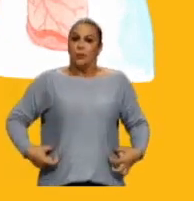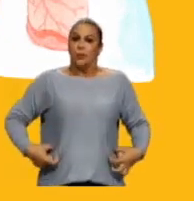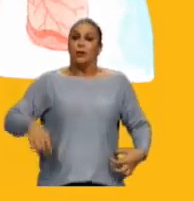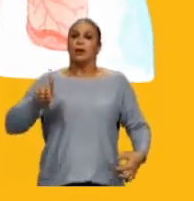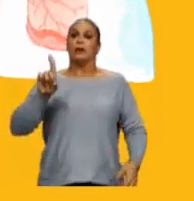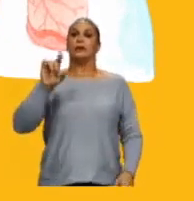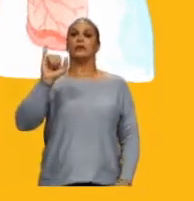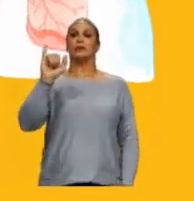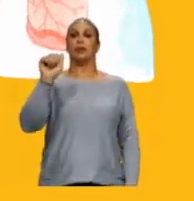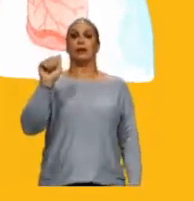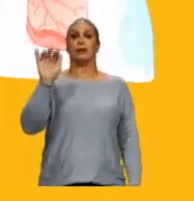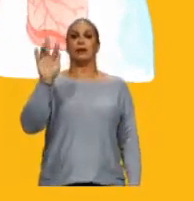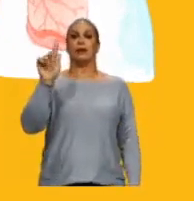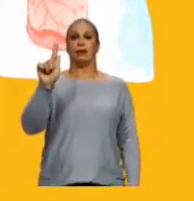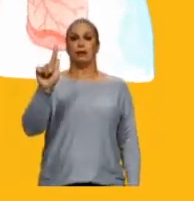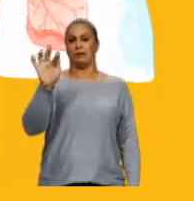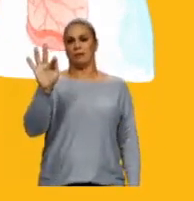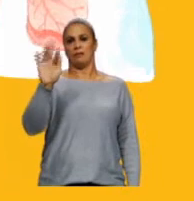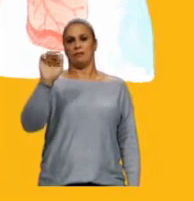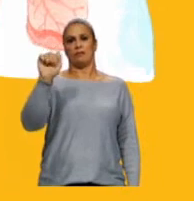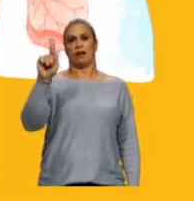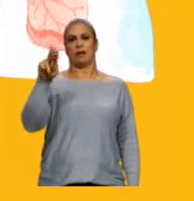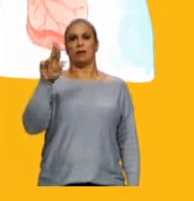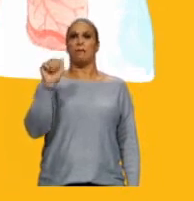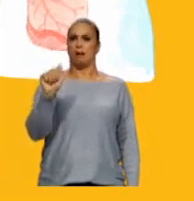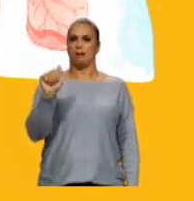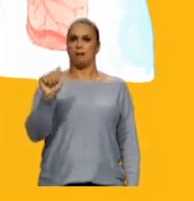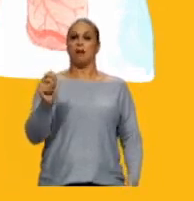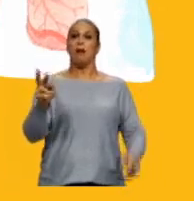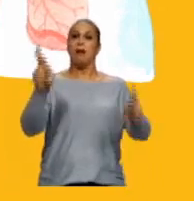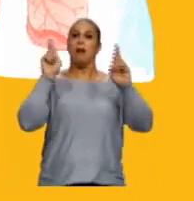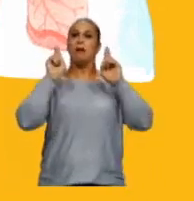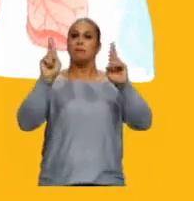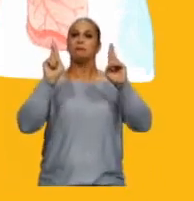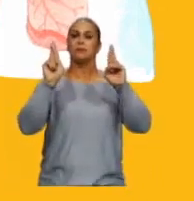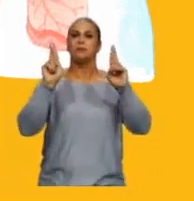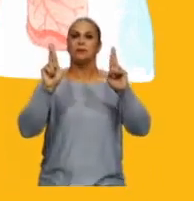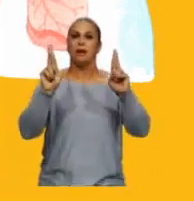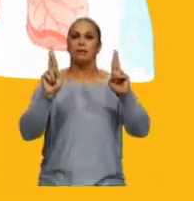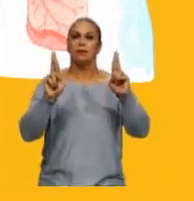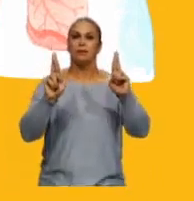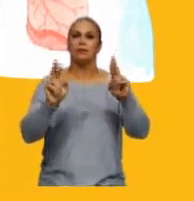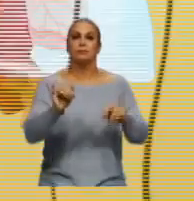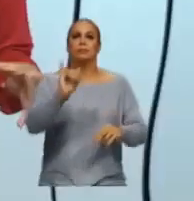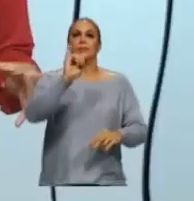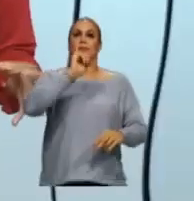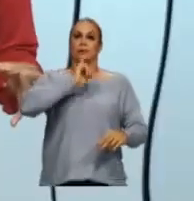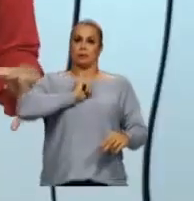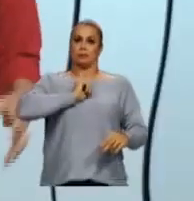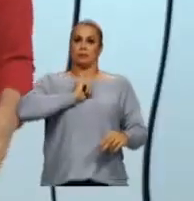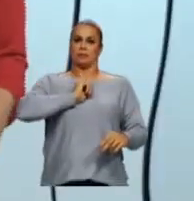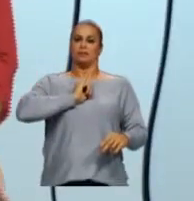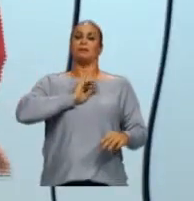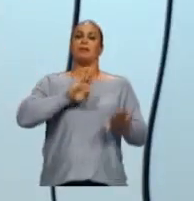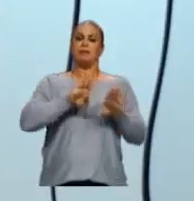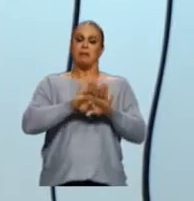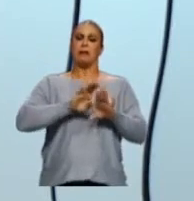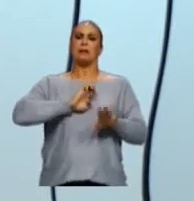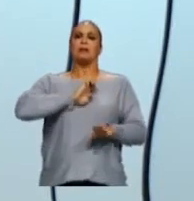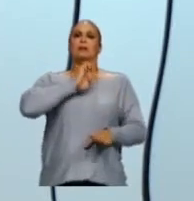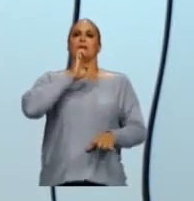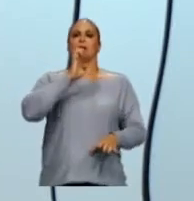responsável para fazer esse movimento de inspiração e expiração. Há momentos que o seu pulmão está cheio de ar, há momentos que ele